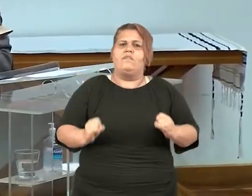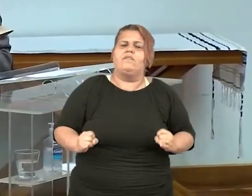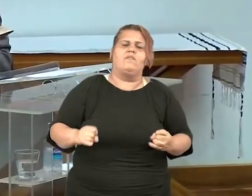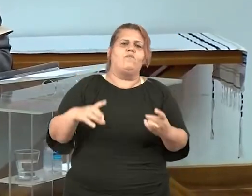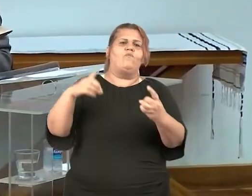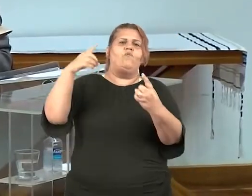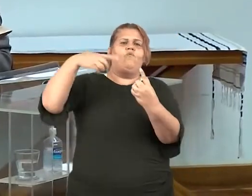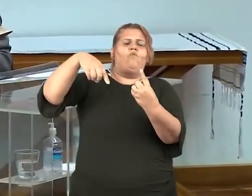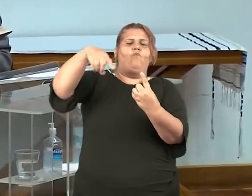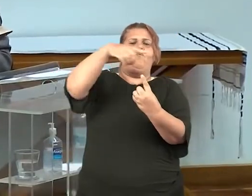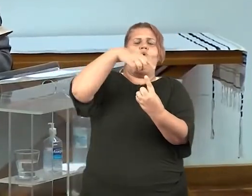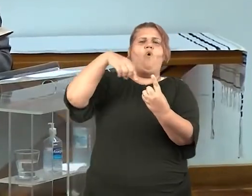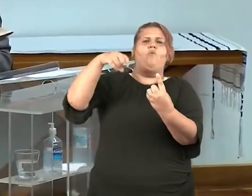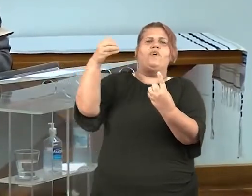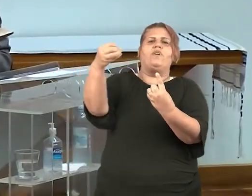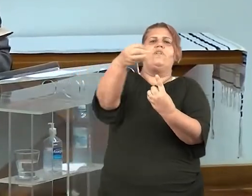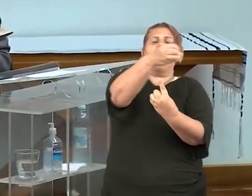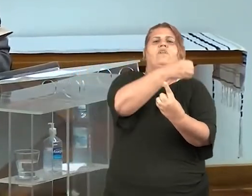Esta é o